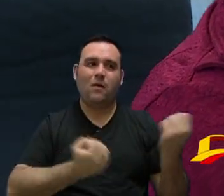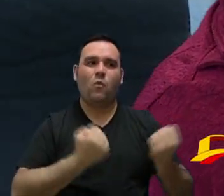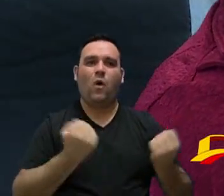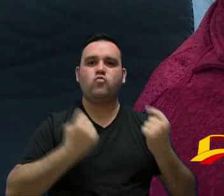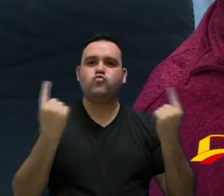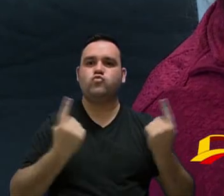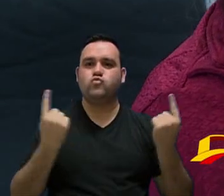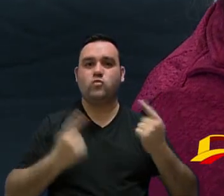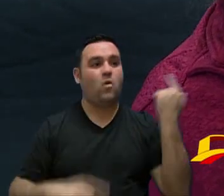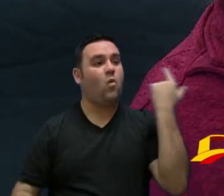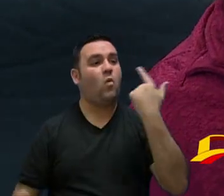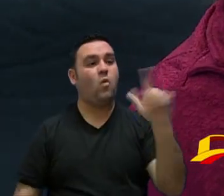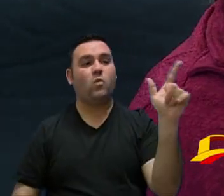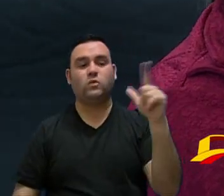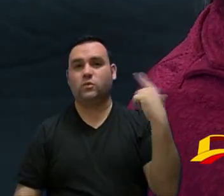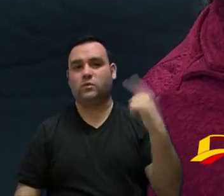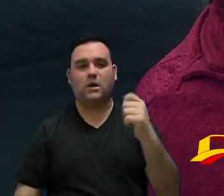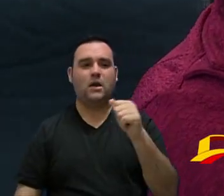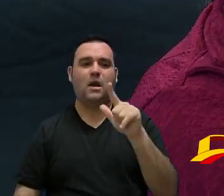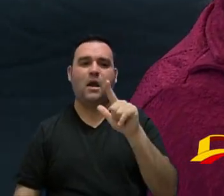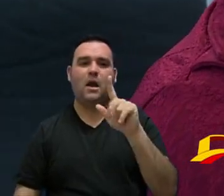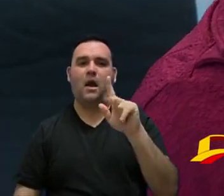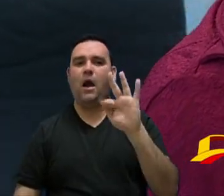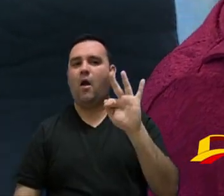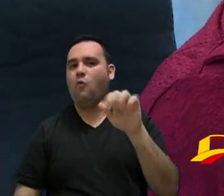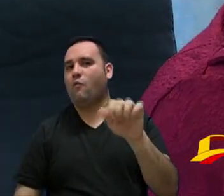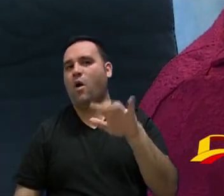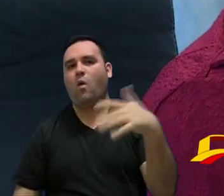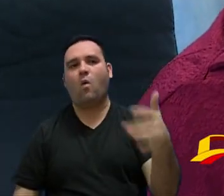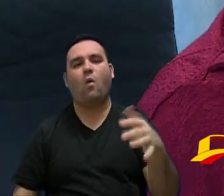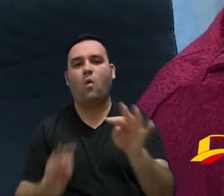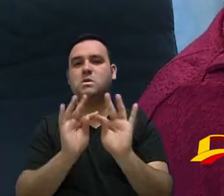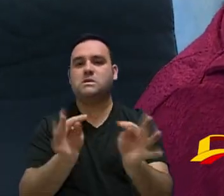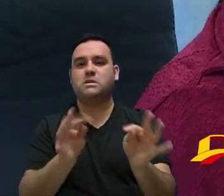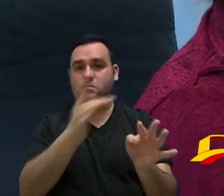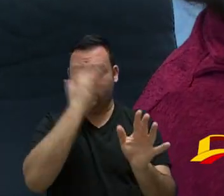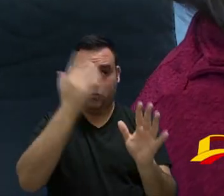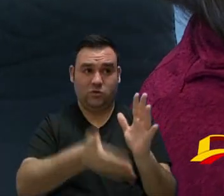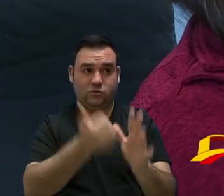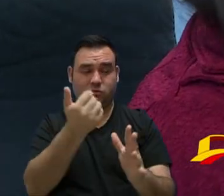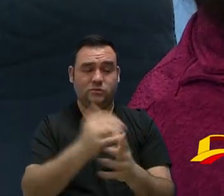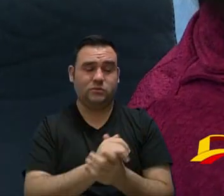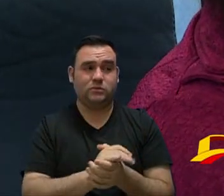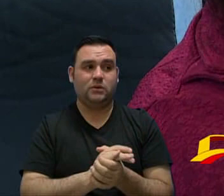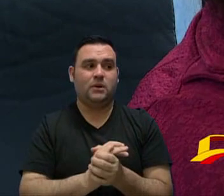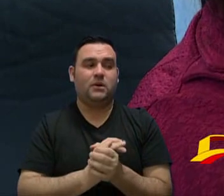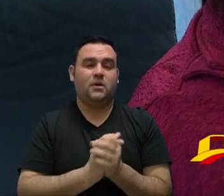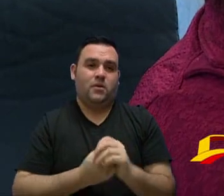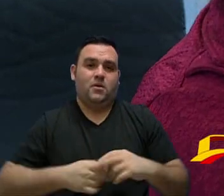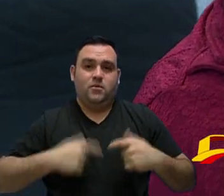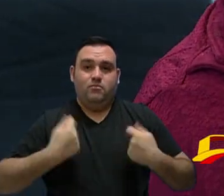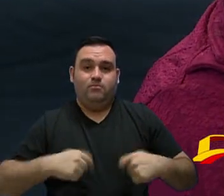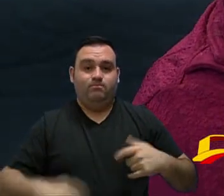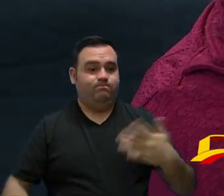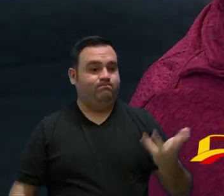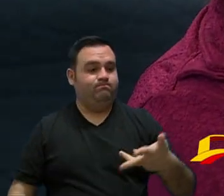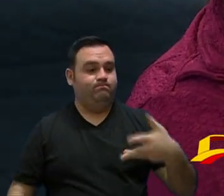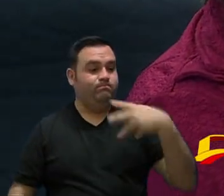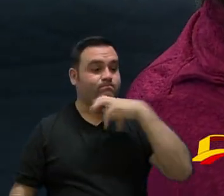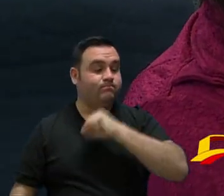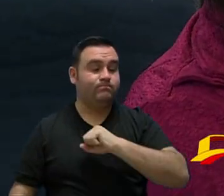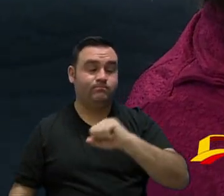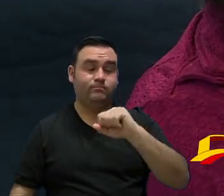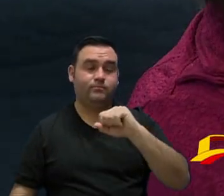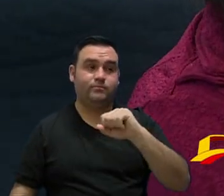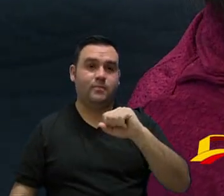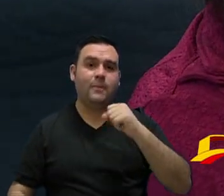palma outra alpha ou até mesmo uma de simples remoção precisou com urgência para